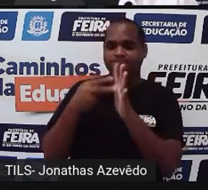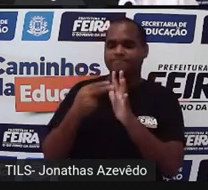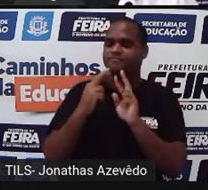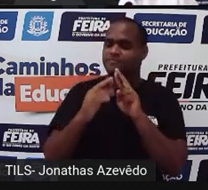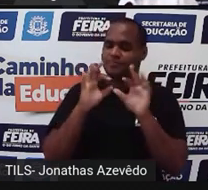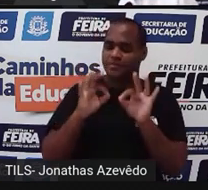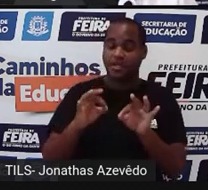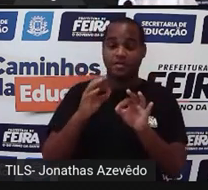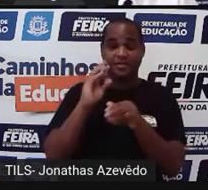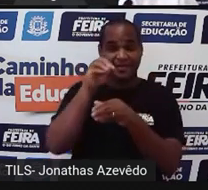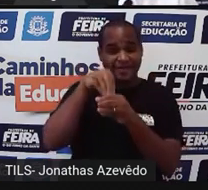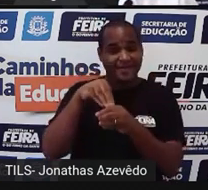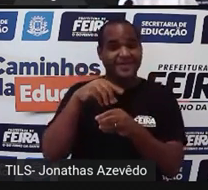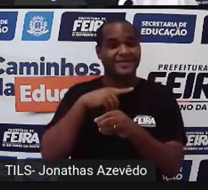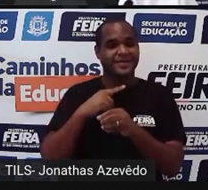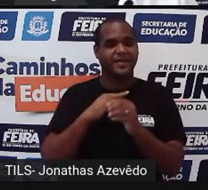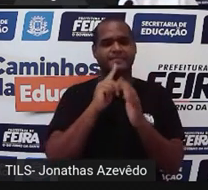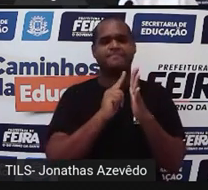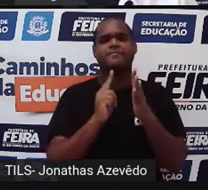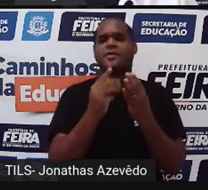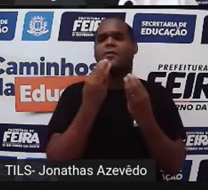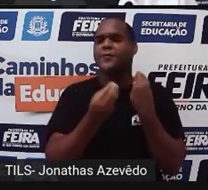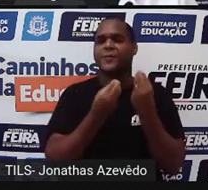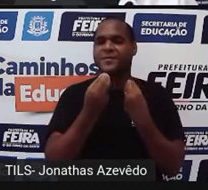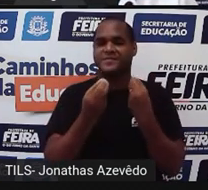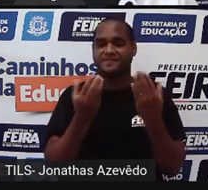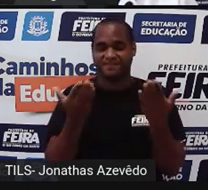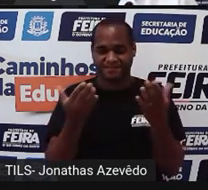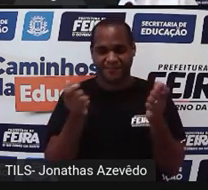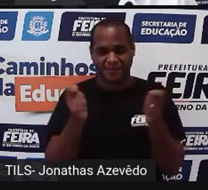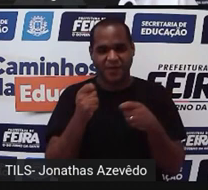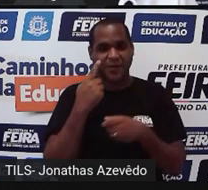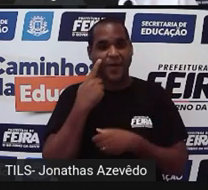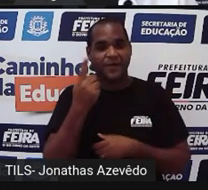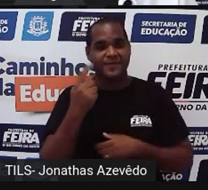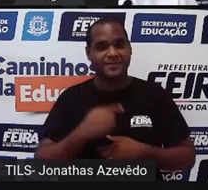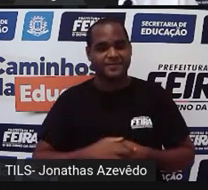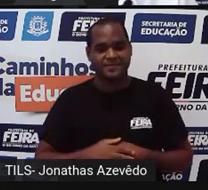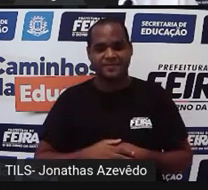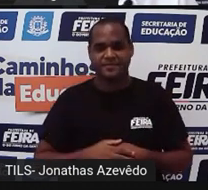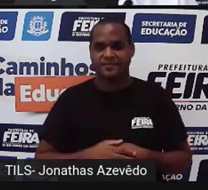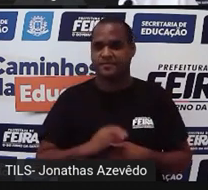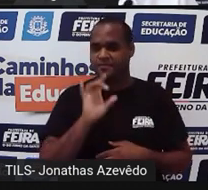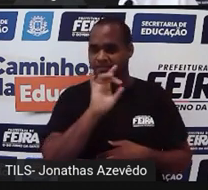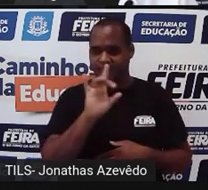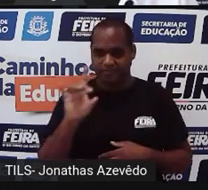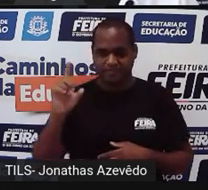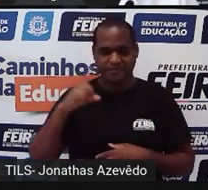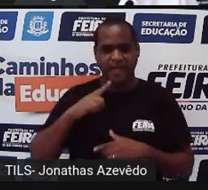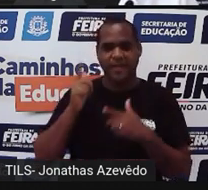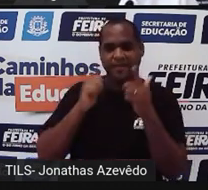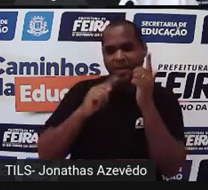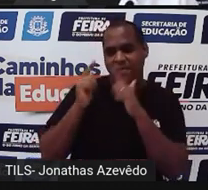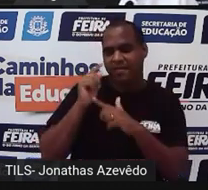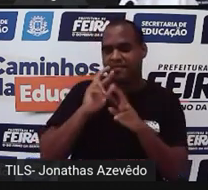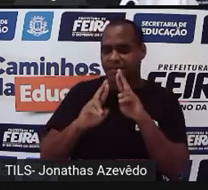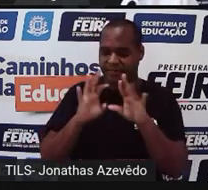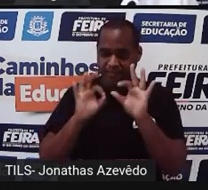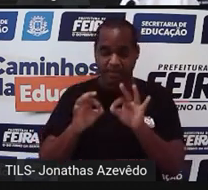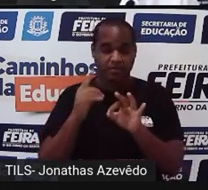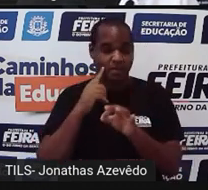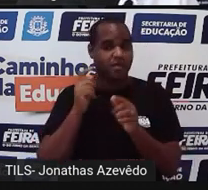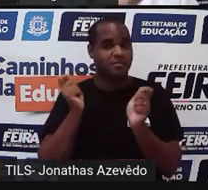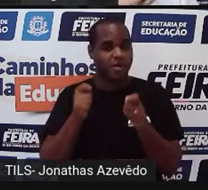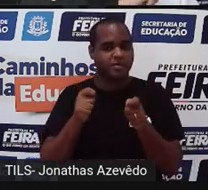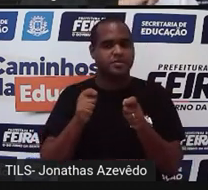um gráfico. E como é que fica isso? Fica assim, ó. Para cada equação que eu digitar ali, vai aparecer uma reta,